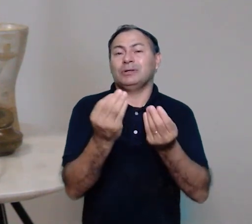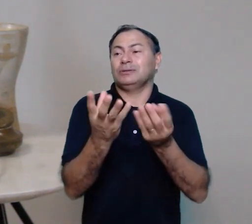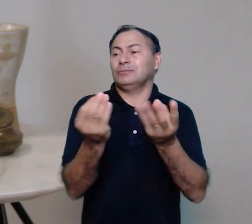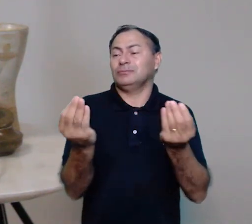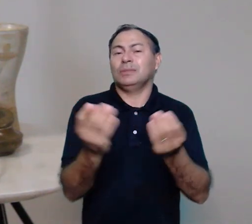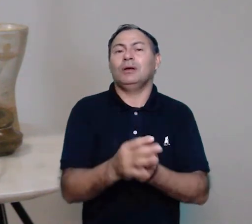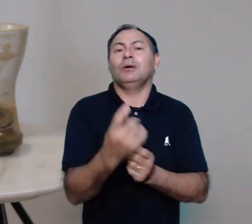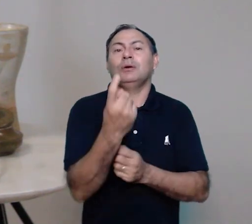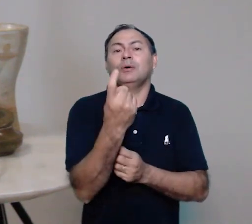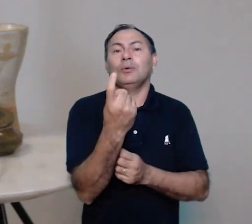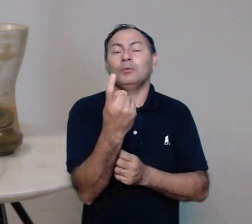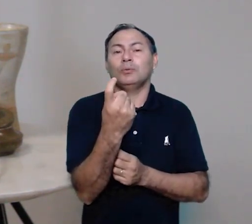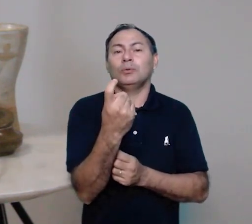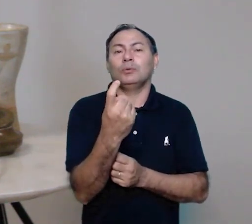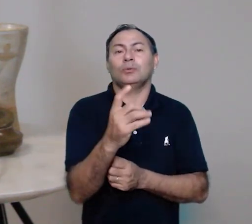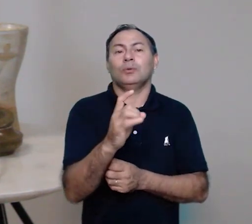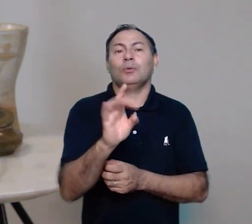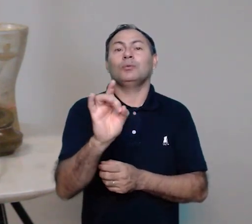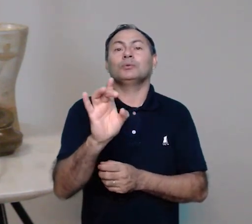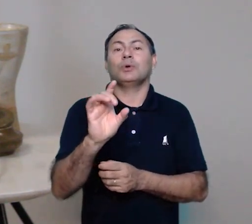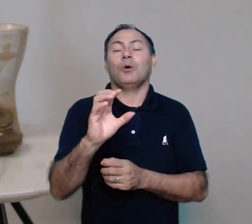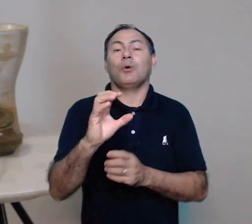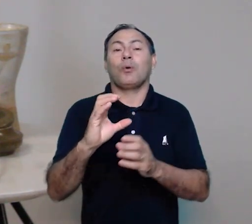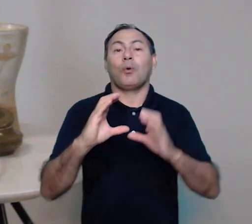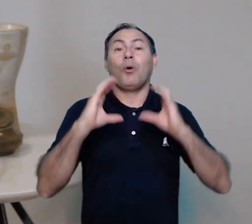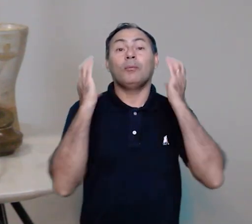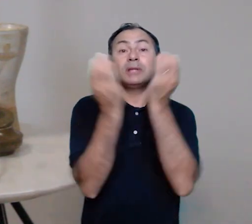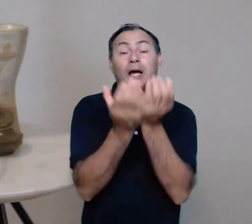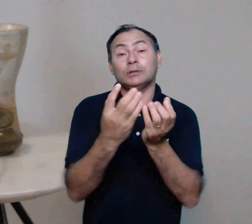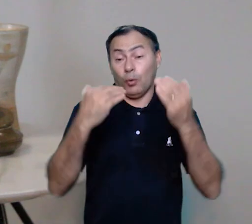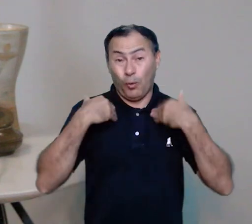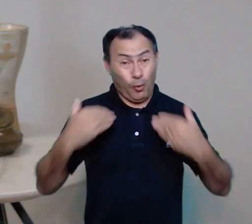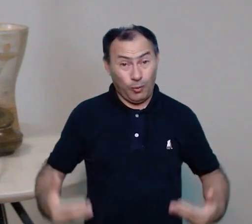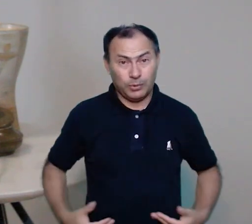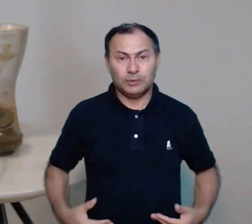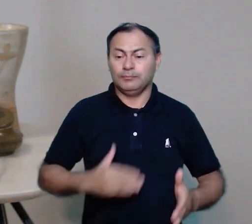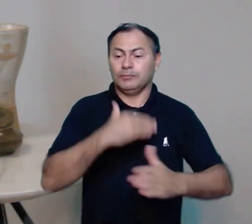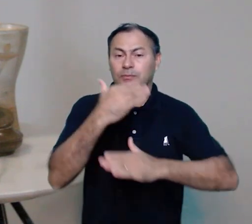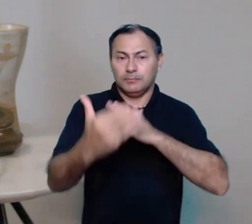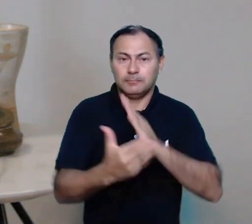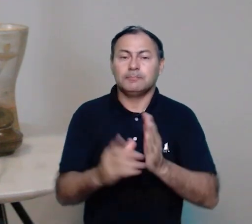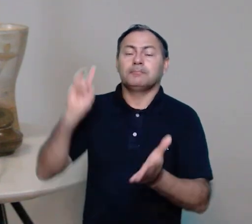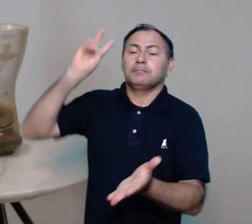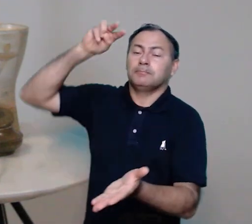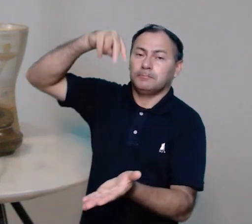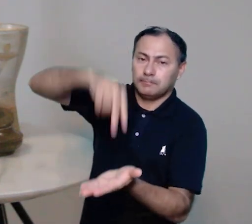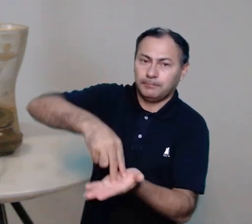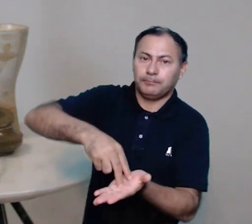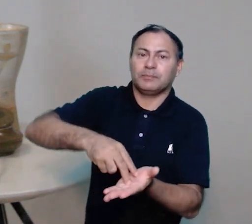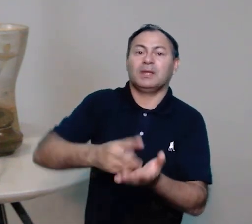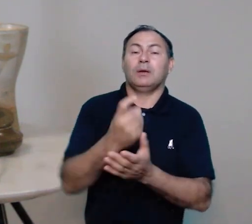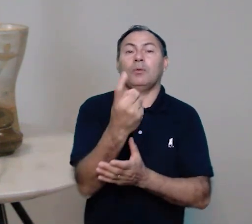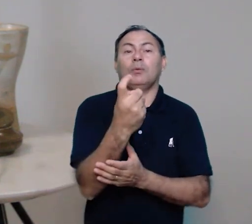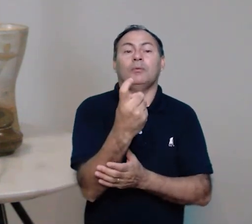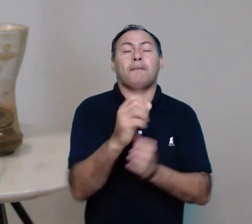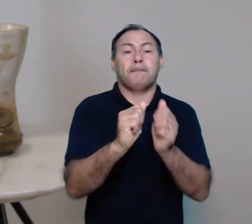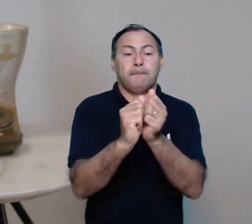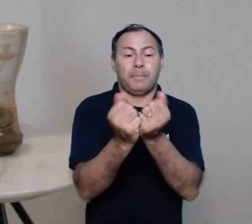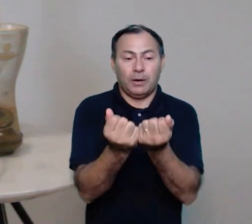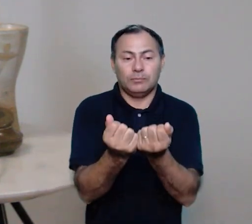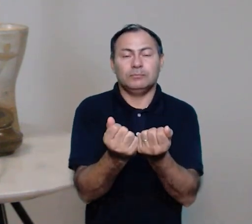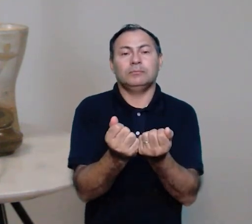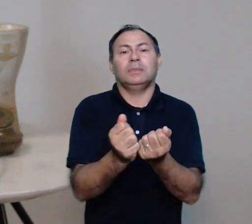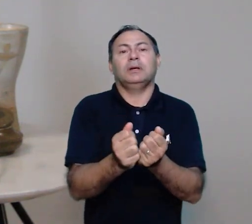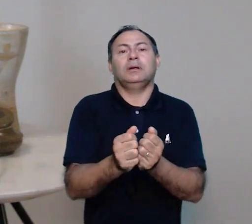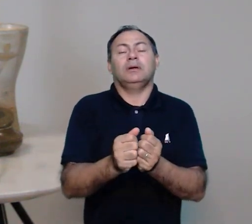nós, embora muitos, somos um só corpo, pois todos participamos